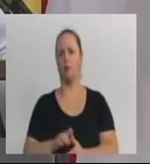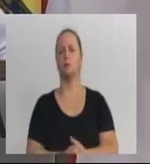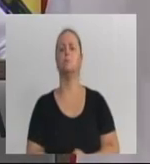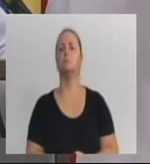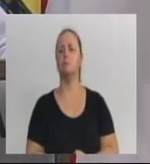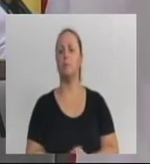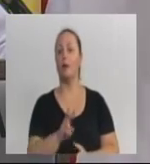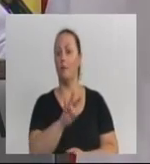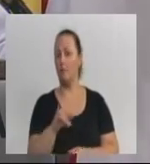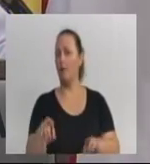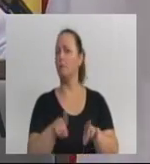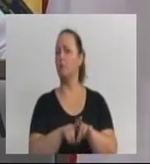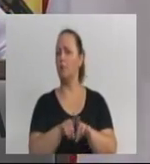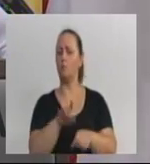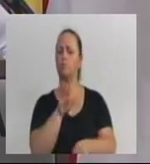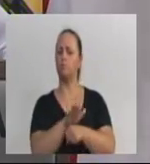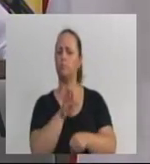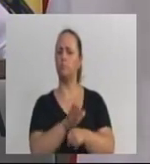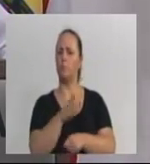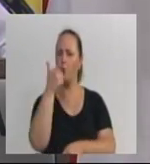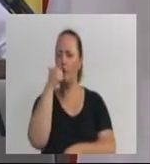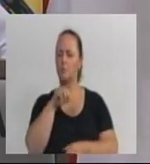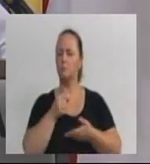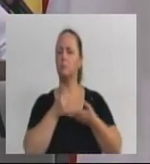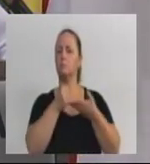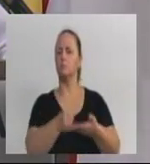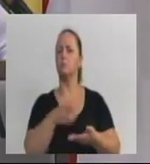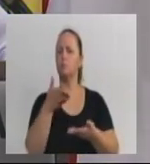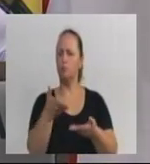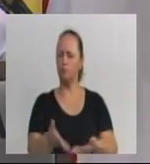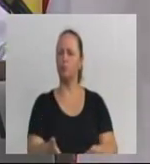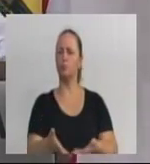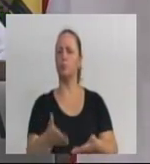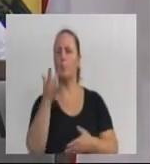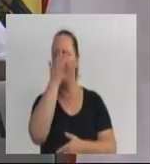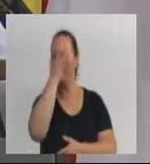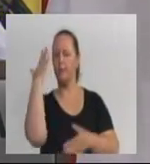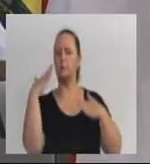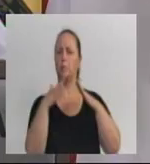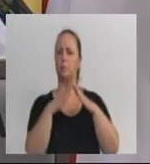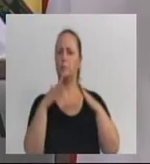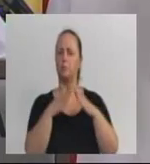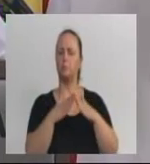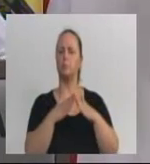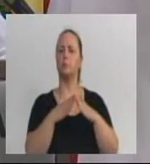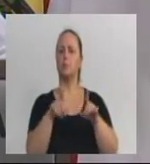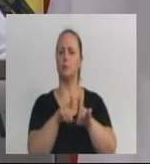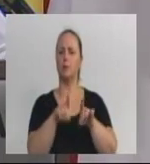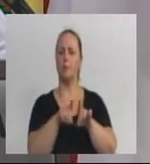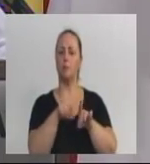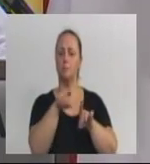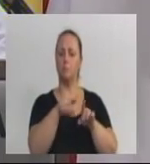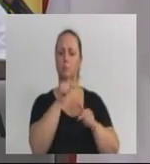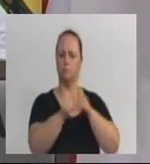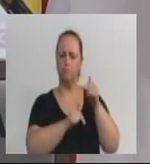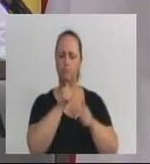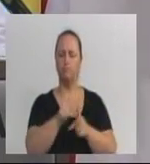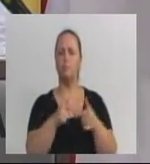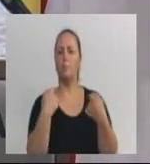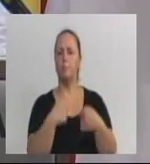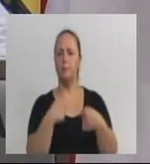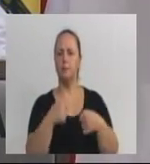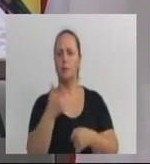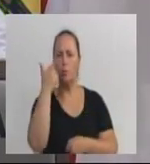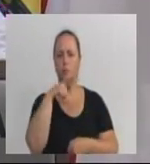poder atender você, morador, você, trabalhador, com a qualidade melhor que você, trabalhador, precisa para poder ir